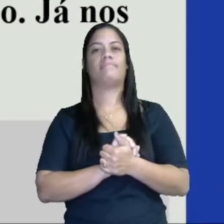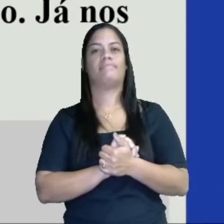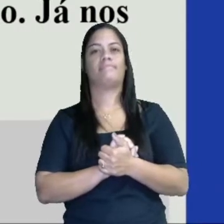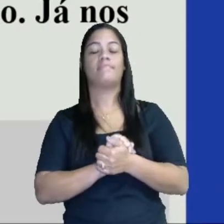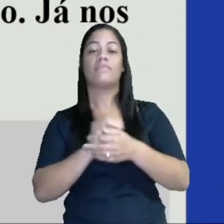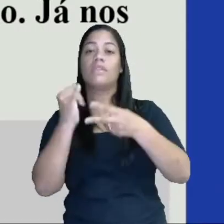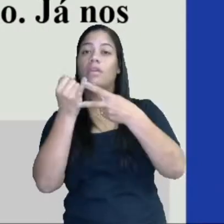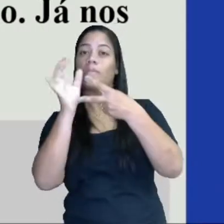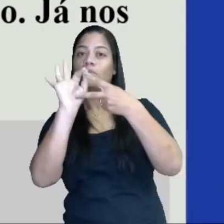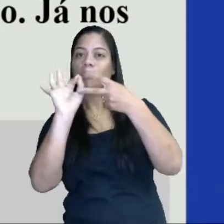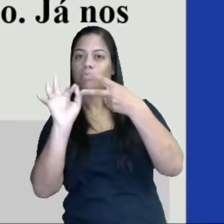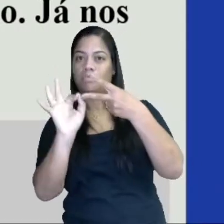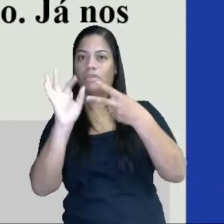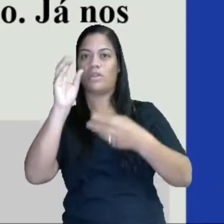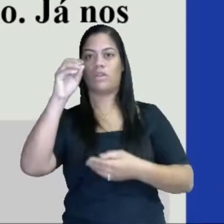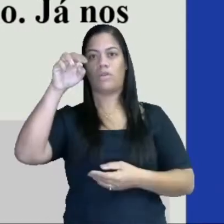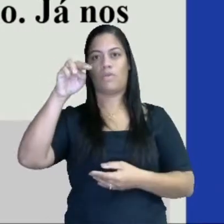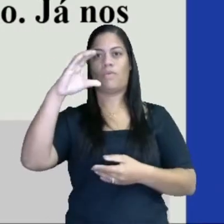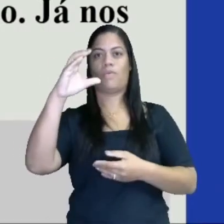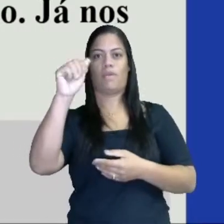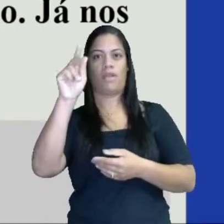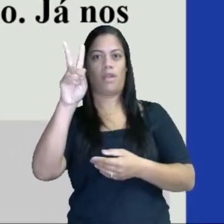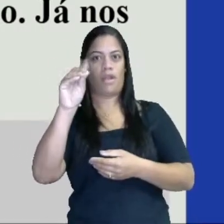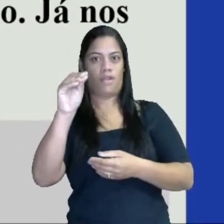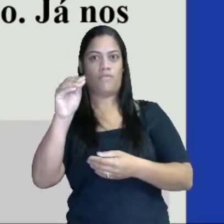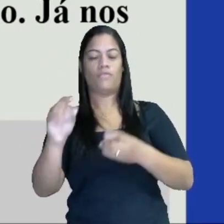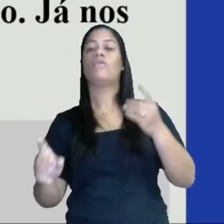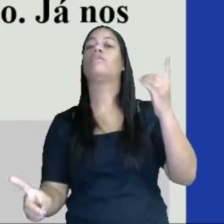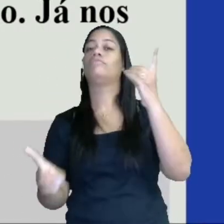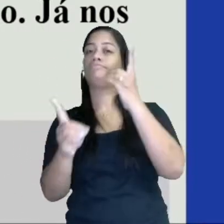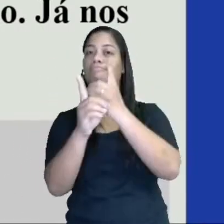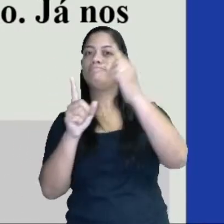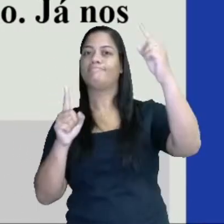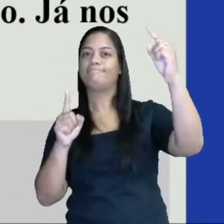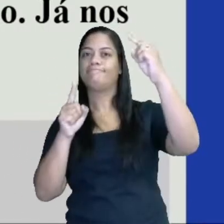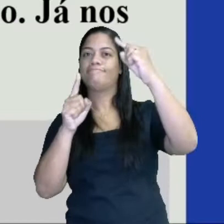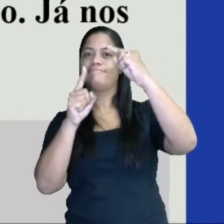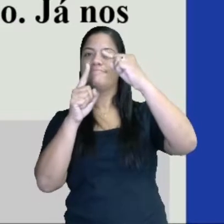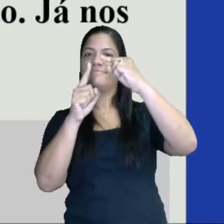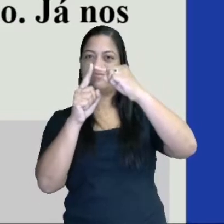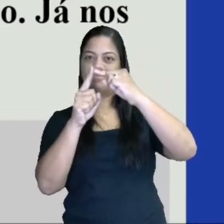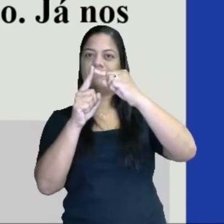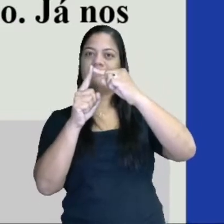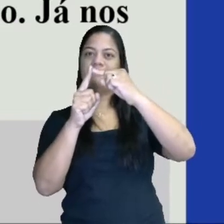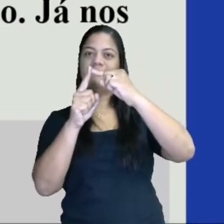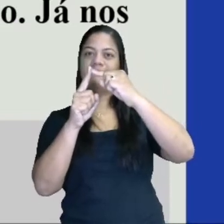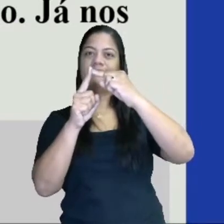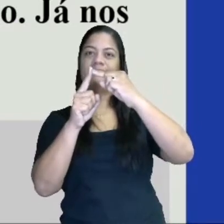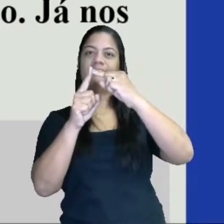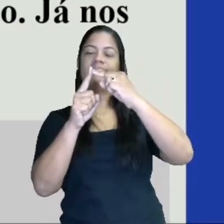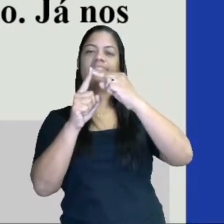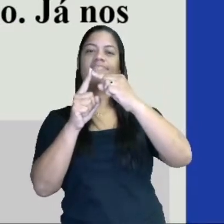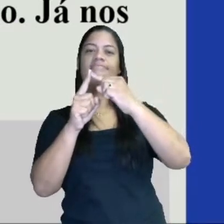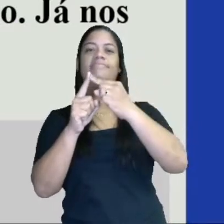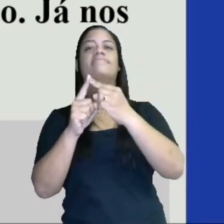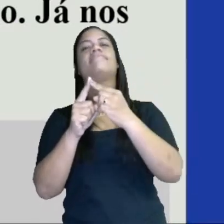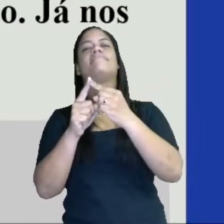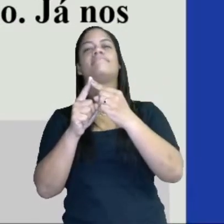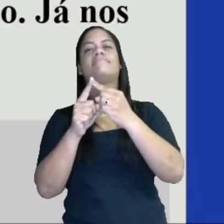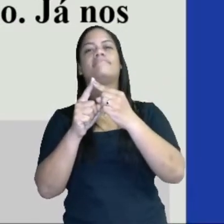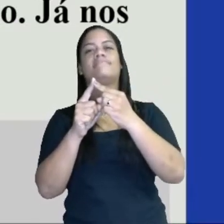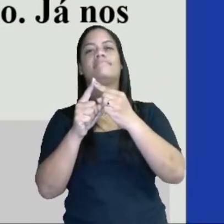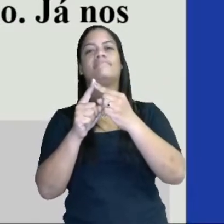Polígonos convexo e côncavo. A junção das retas que formam os lados de um polígono com o seu interior é